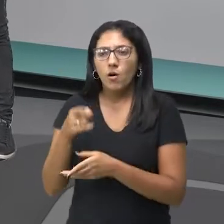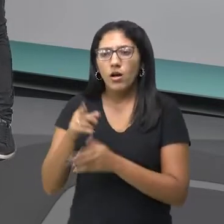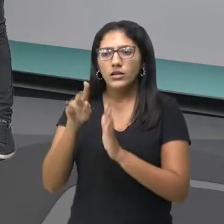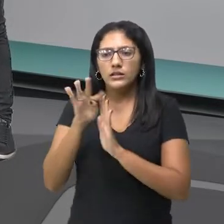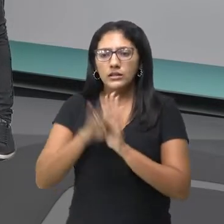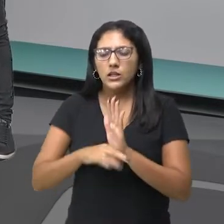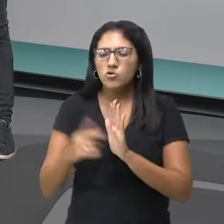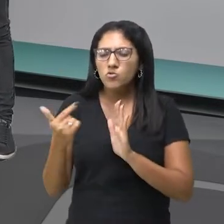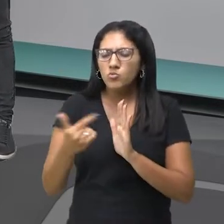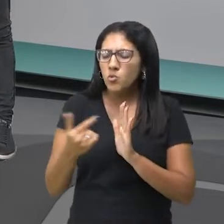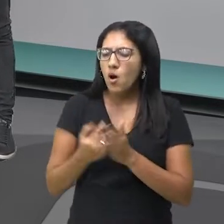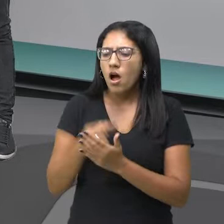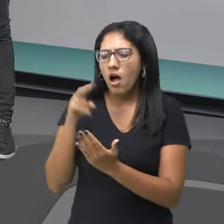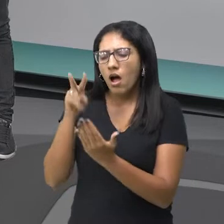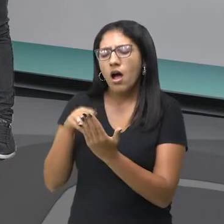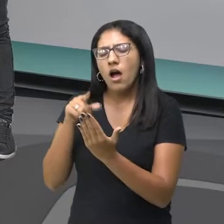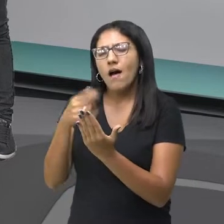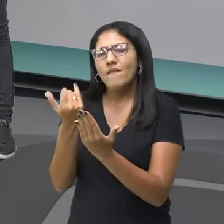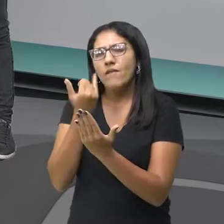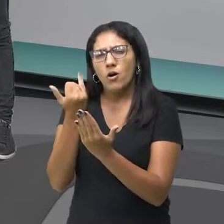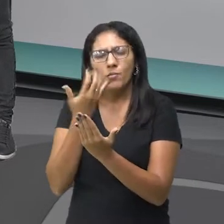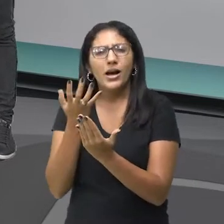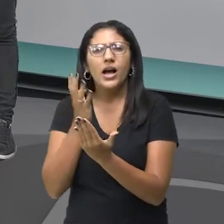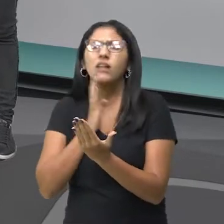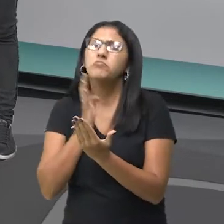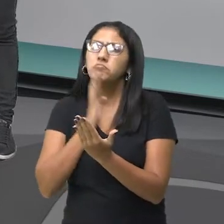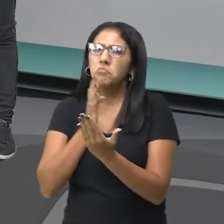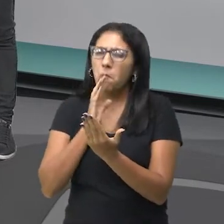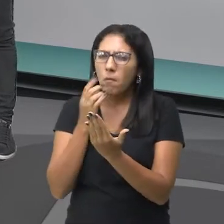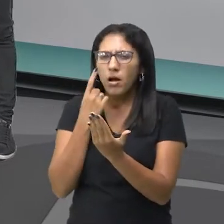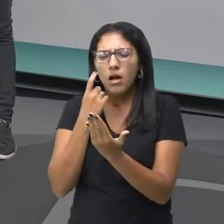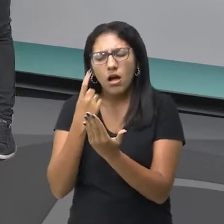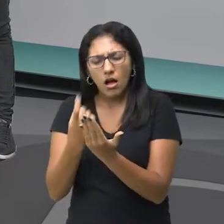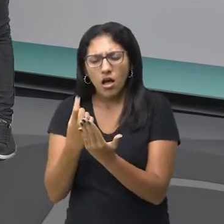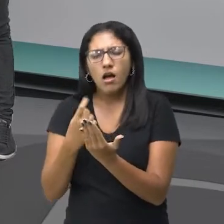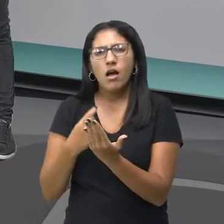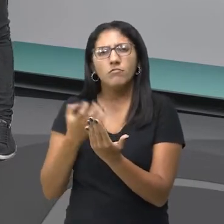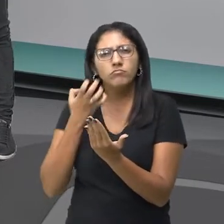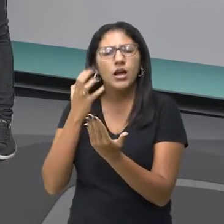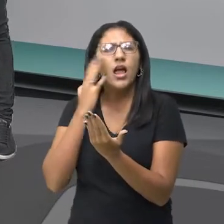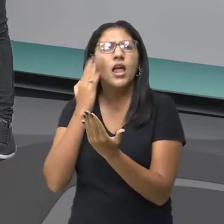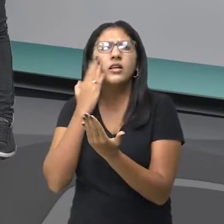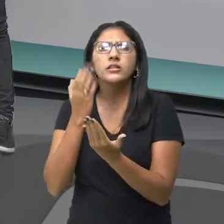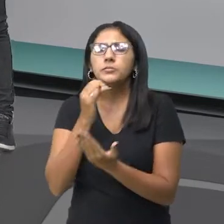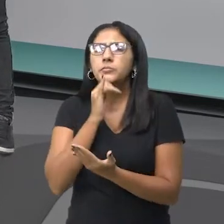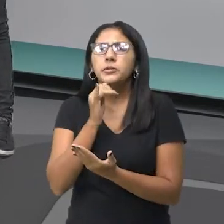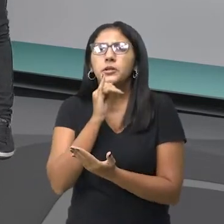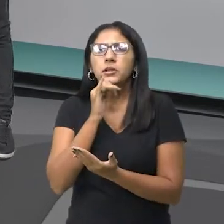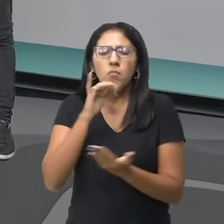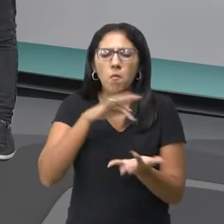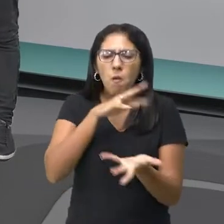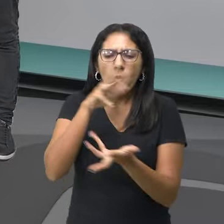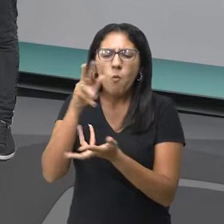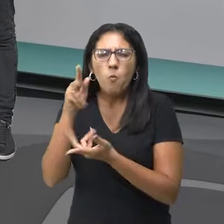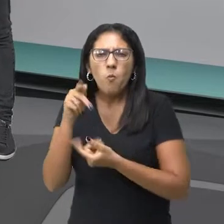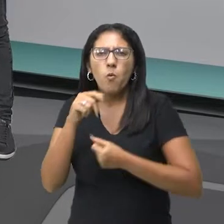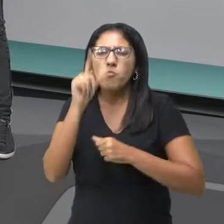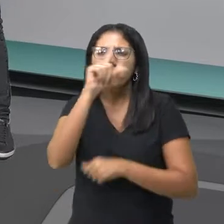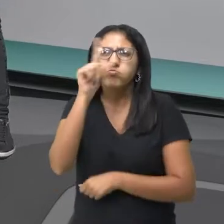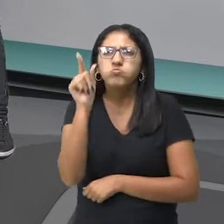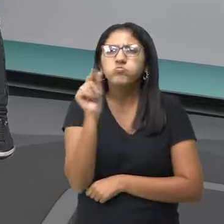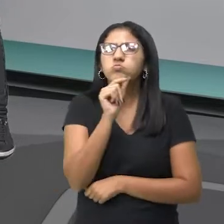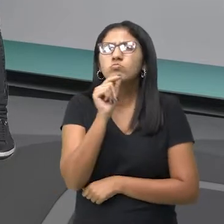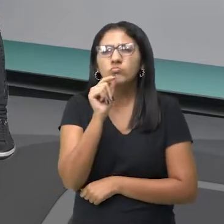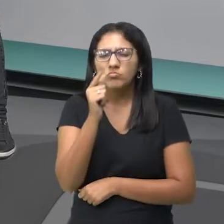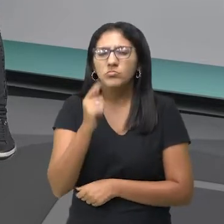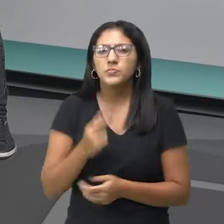segundo texto e encontrei uma informação bastante curiosa que me chamou a atenção sobre o universo. De repente, eu posso clicar